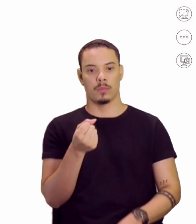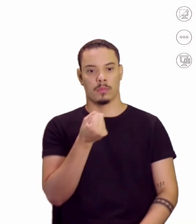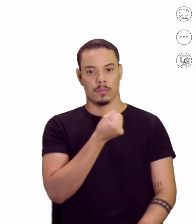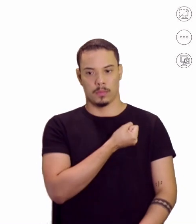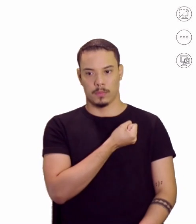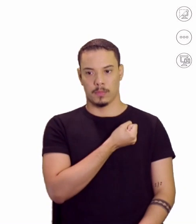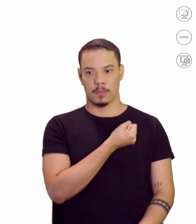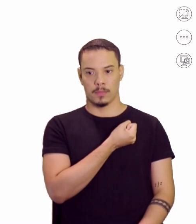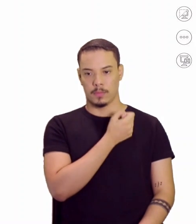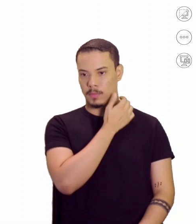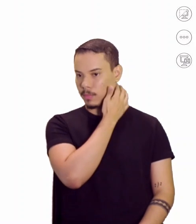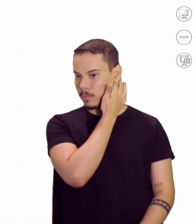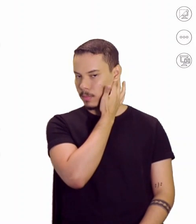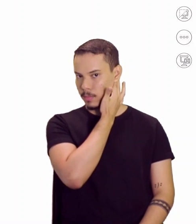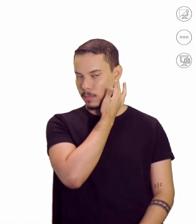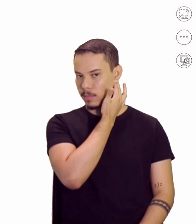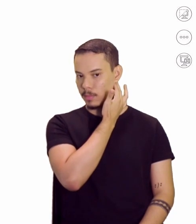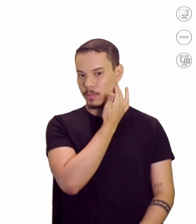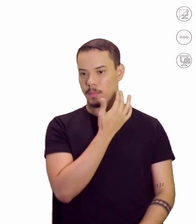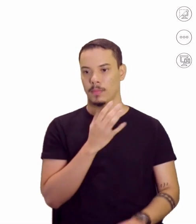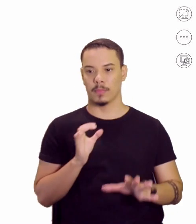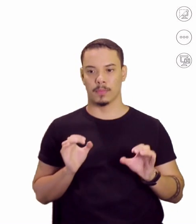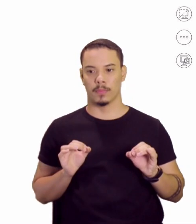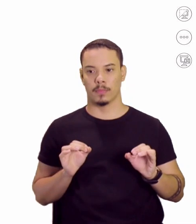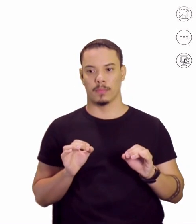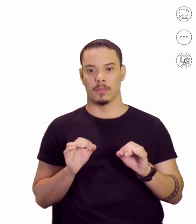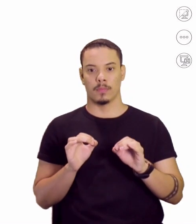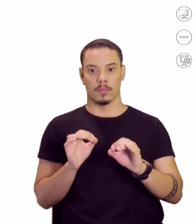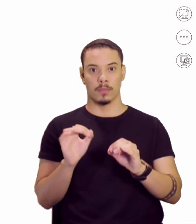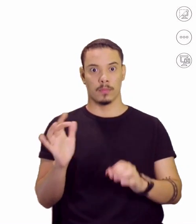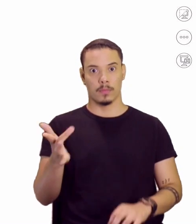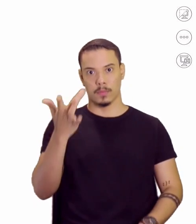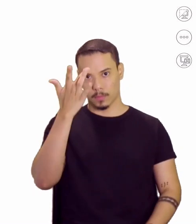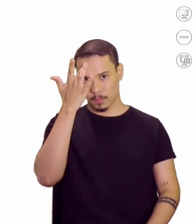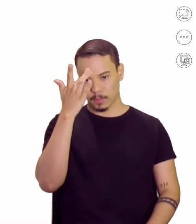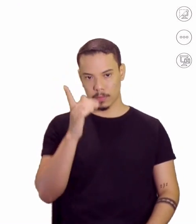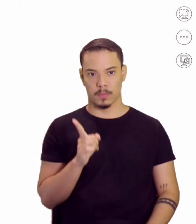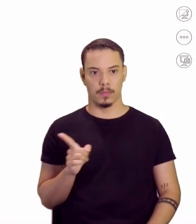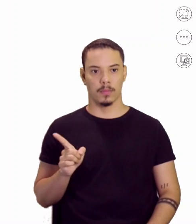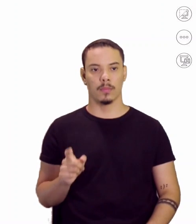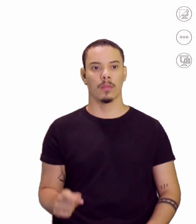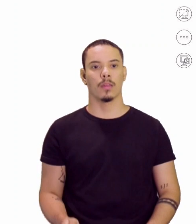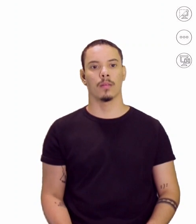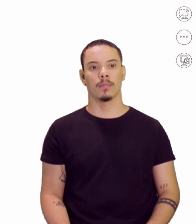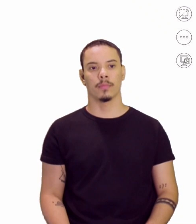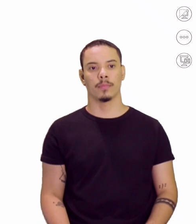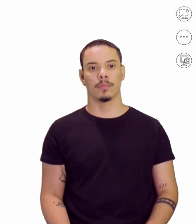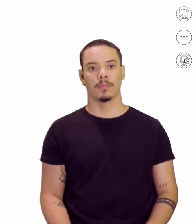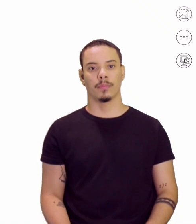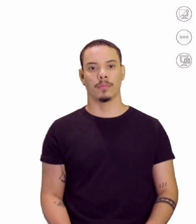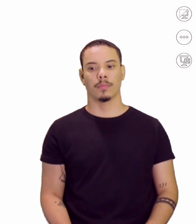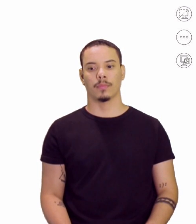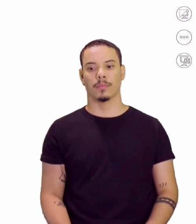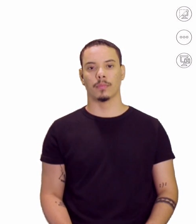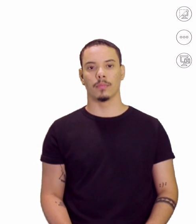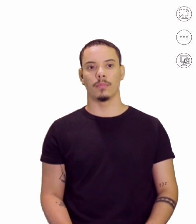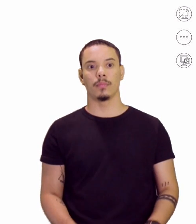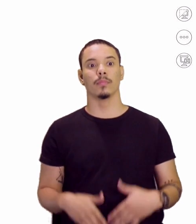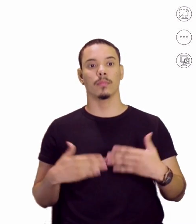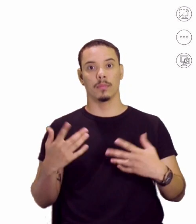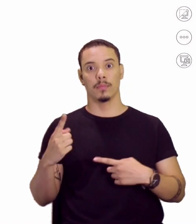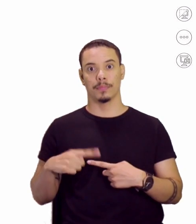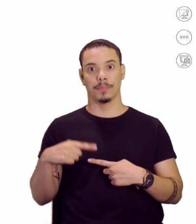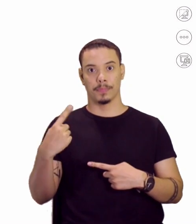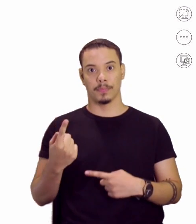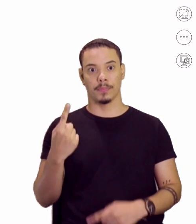número de bactérias. Vamos guardar esses valores aqui. Ora, nós temos ali, após